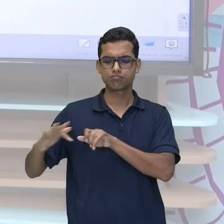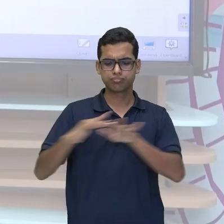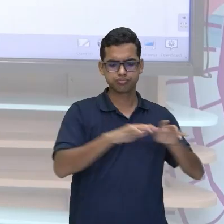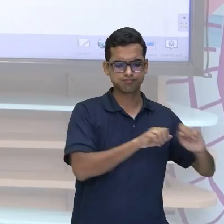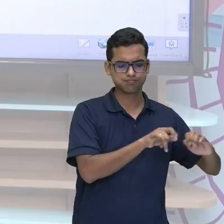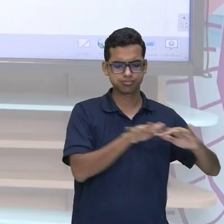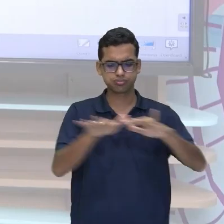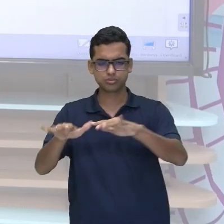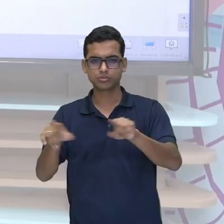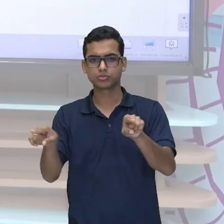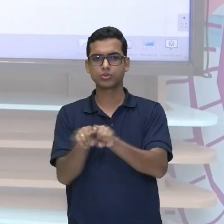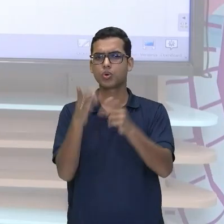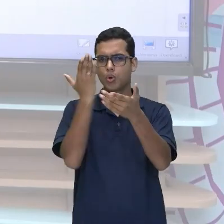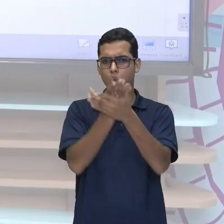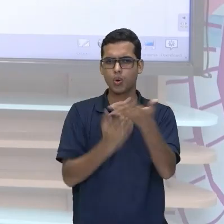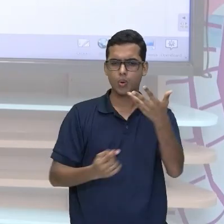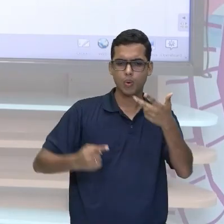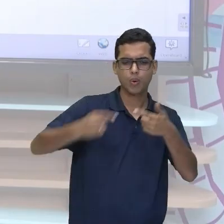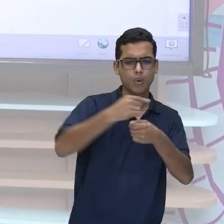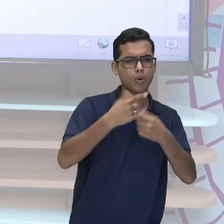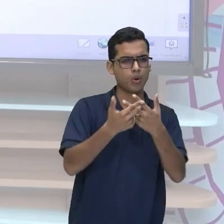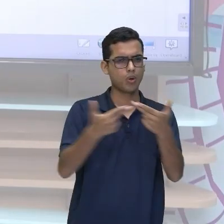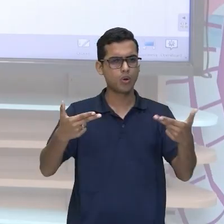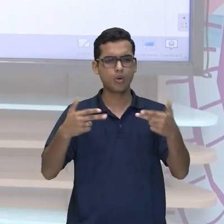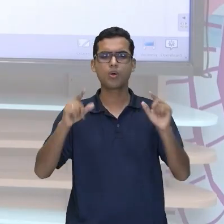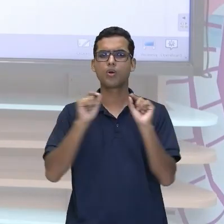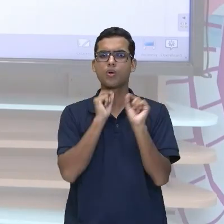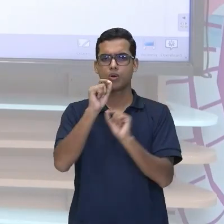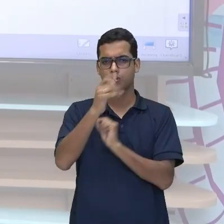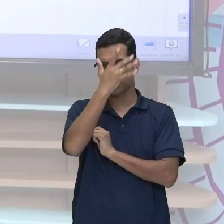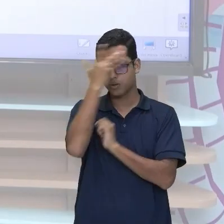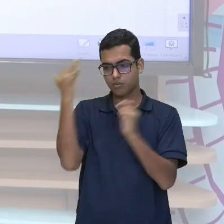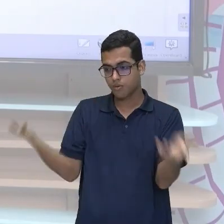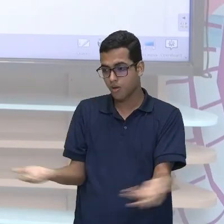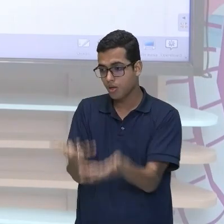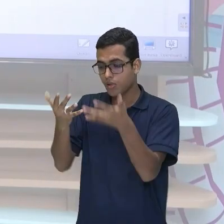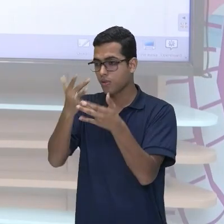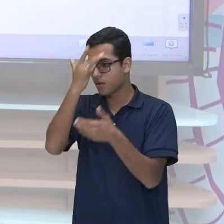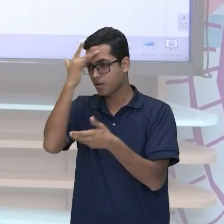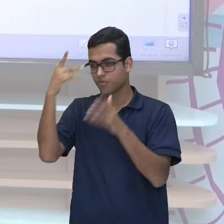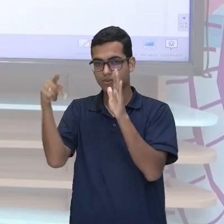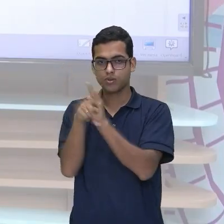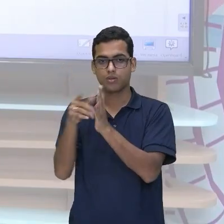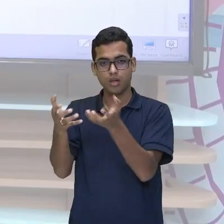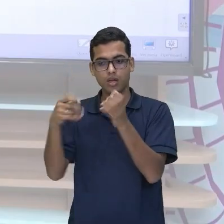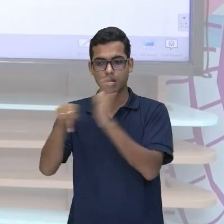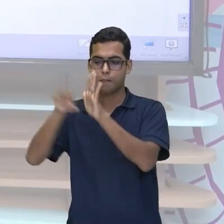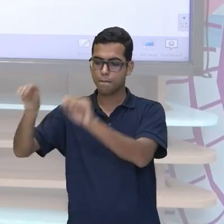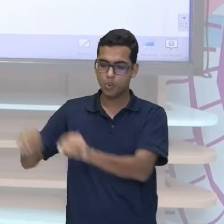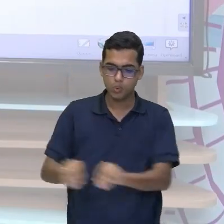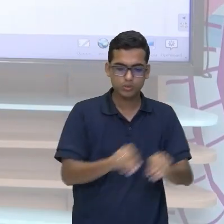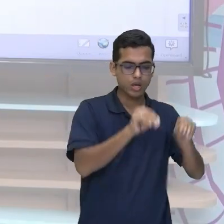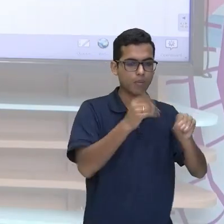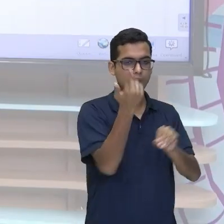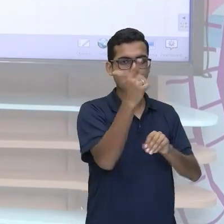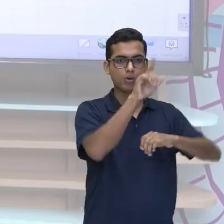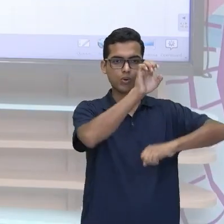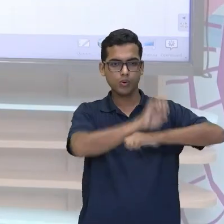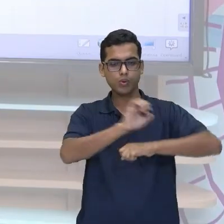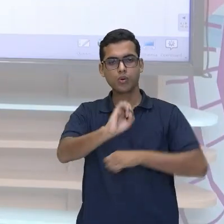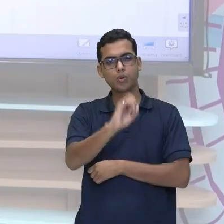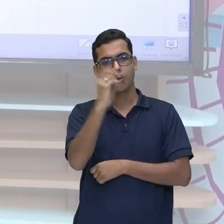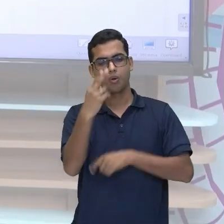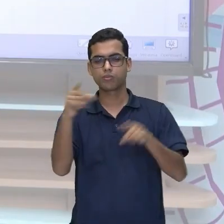migratórios. E nós vimos vários fatores que vão fazer com que essas pessoas saiam ali do seu local de origem, e os fatores que